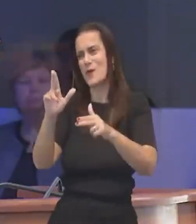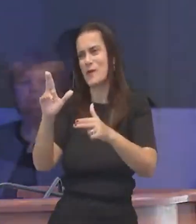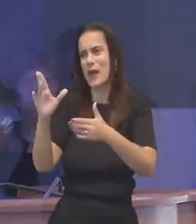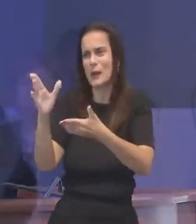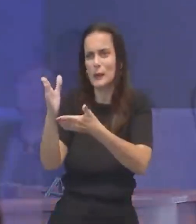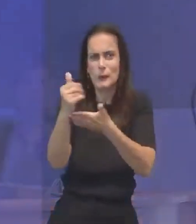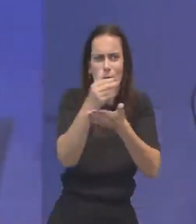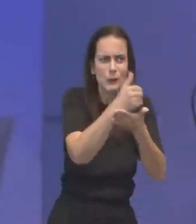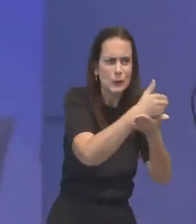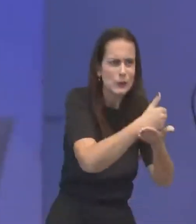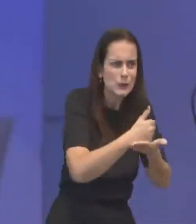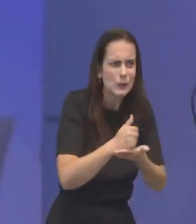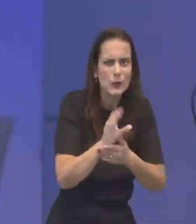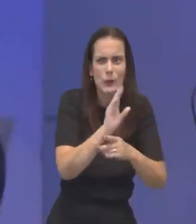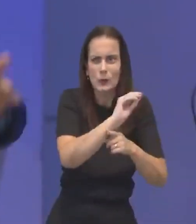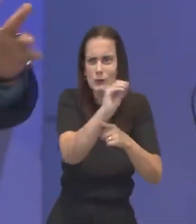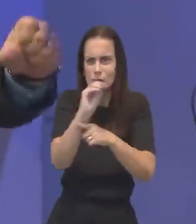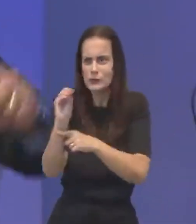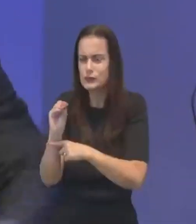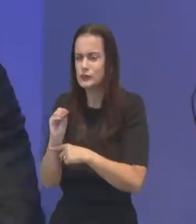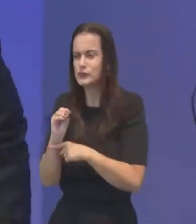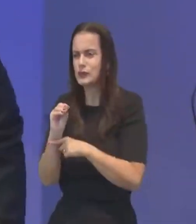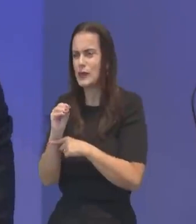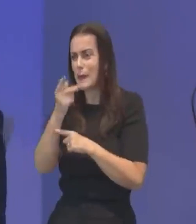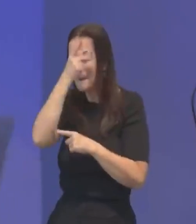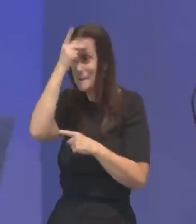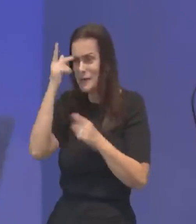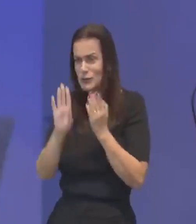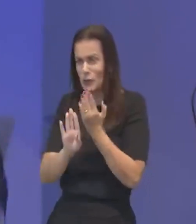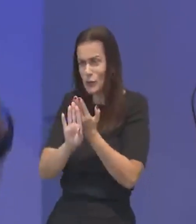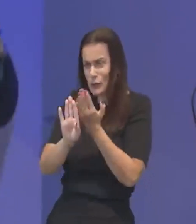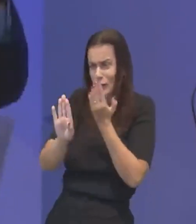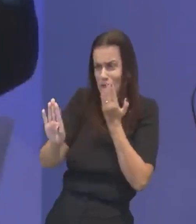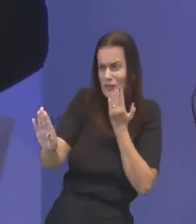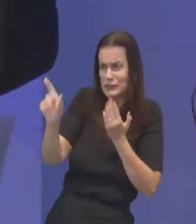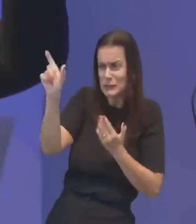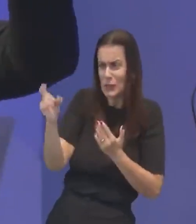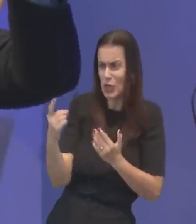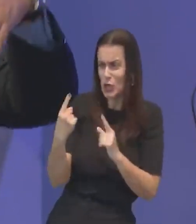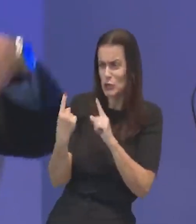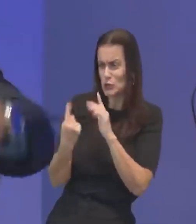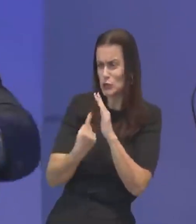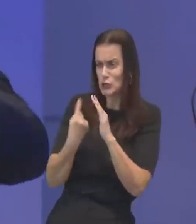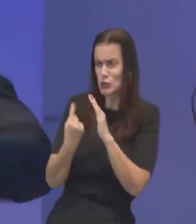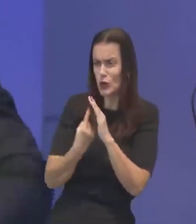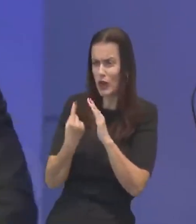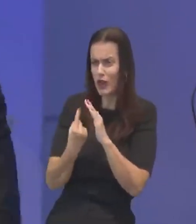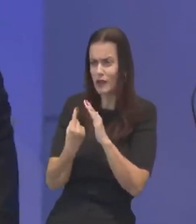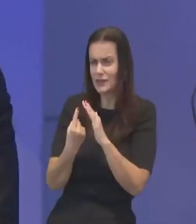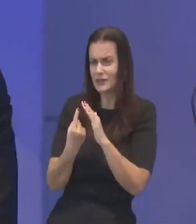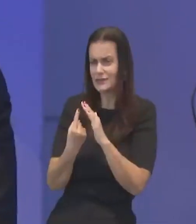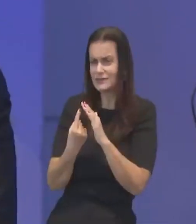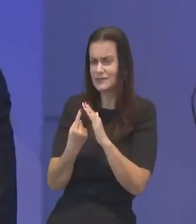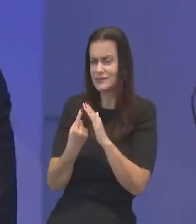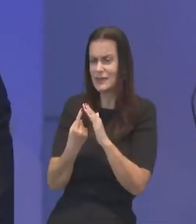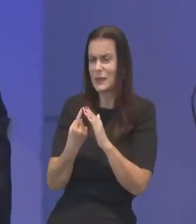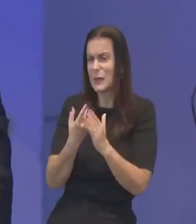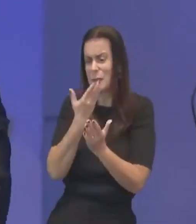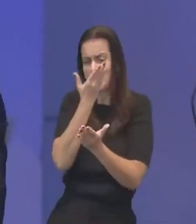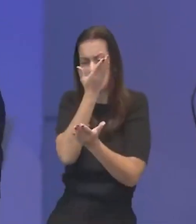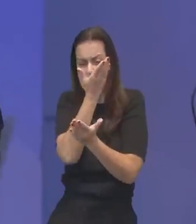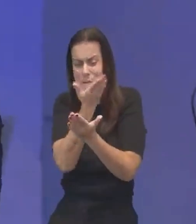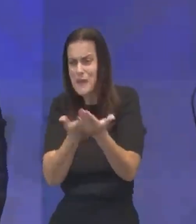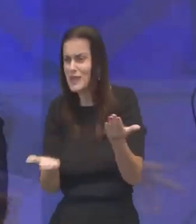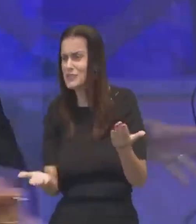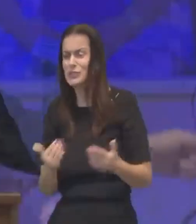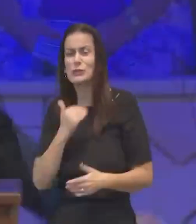atrás daquela ferida, daquela ovelha isolada, daquela ovelha que porventura entrou em um vale e não